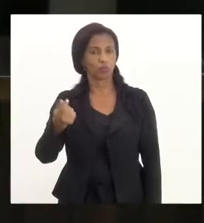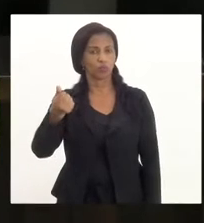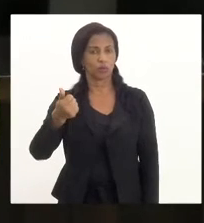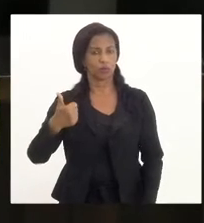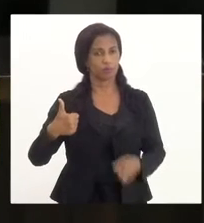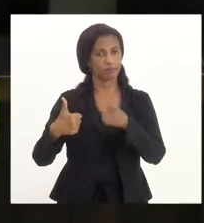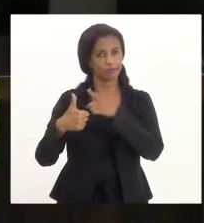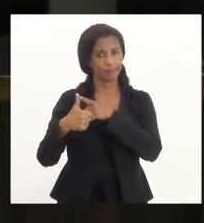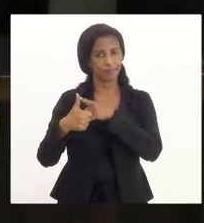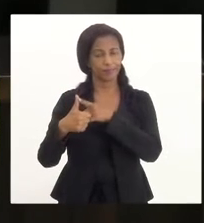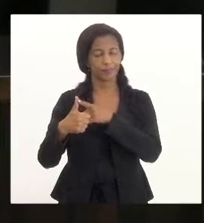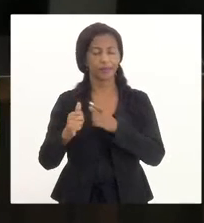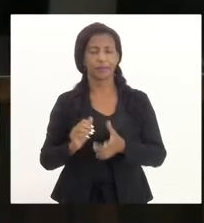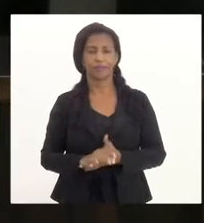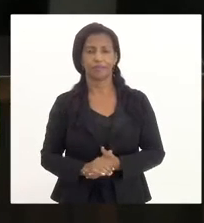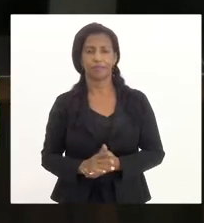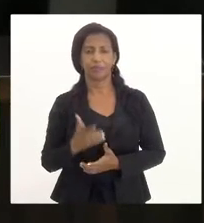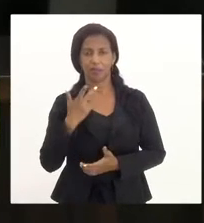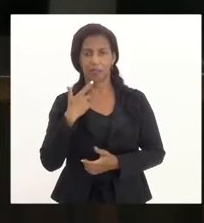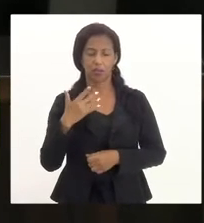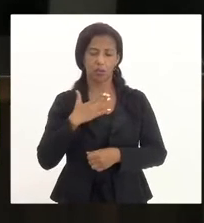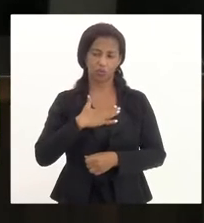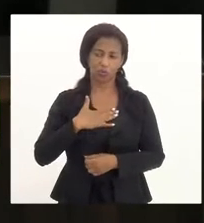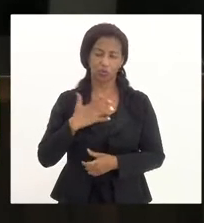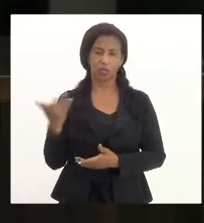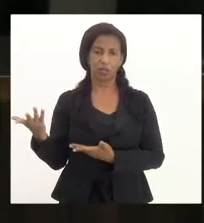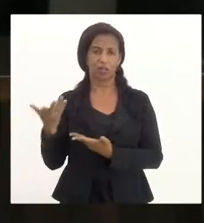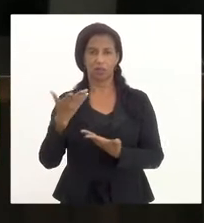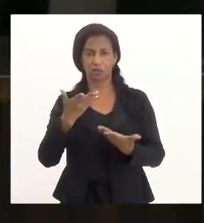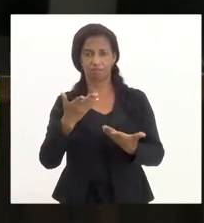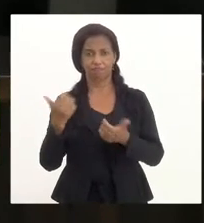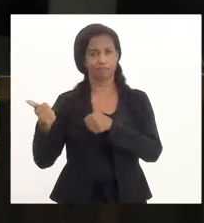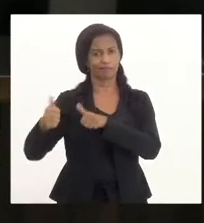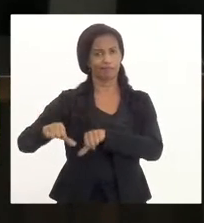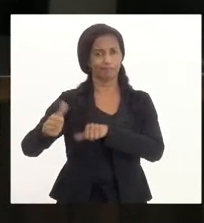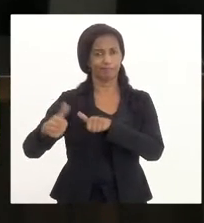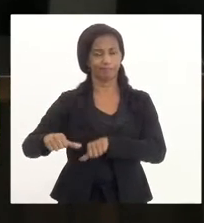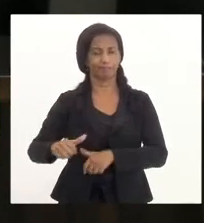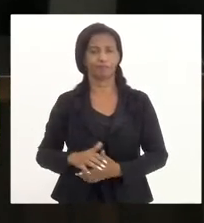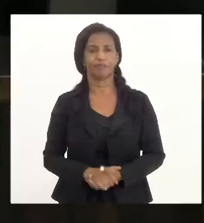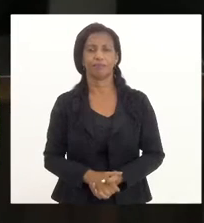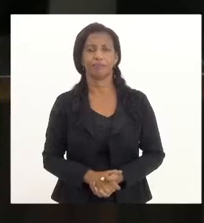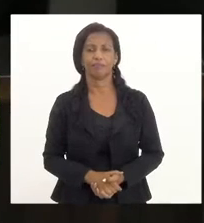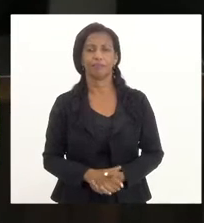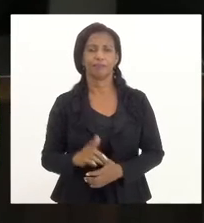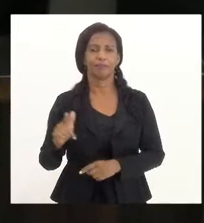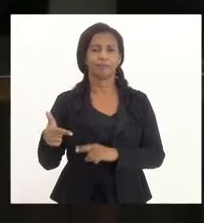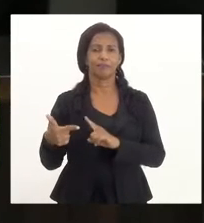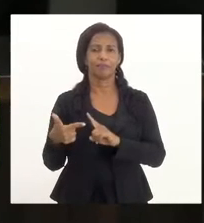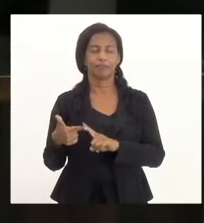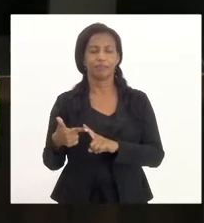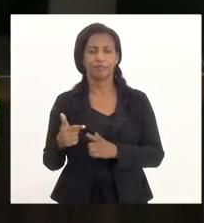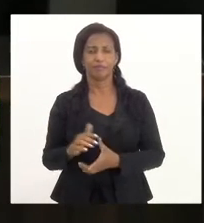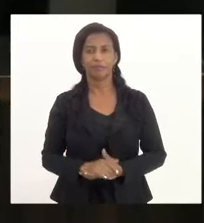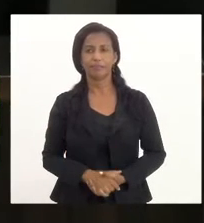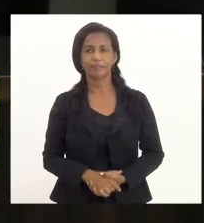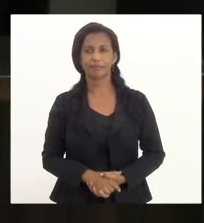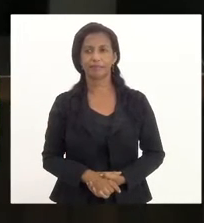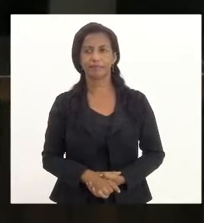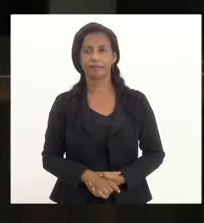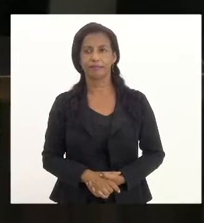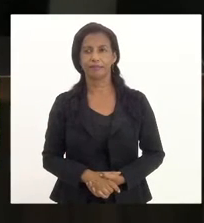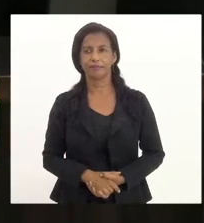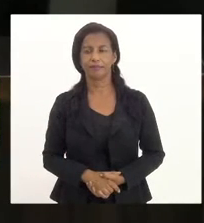esse é um primeiro ponto que eu gostaria da sua análise a segunda é